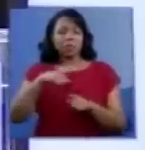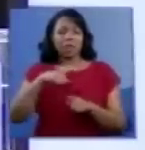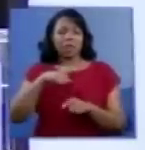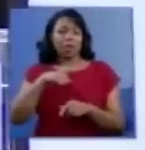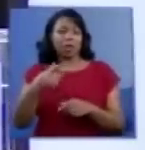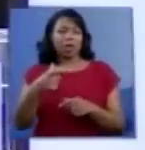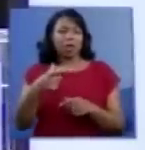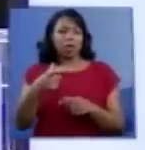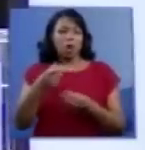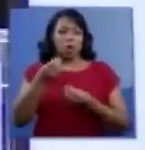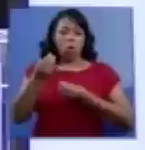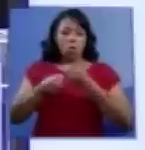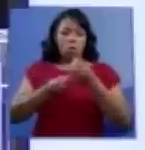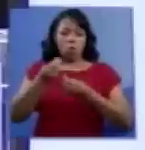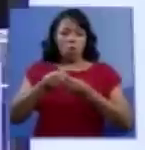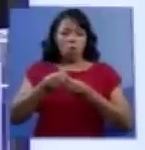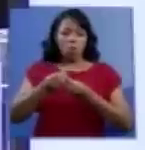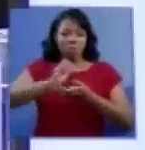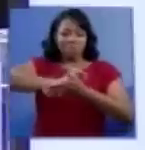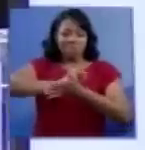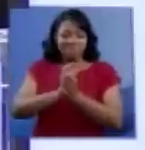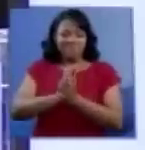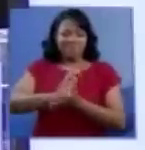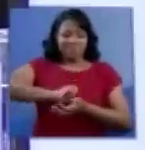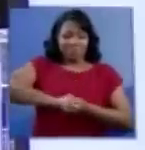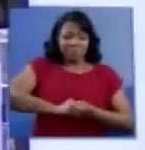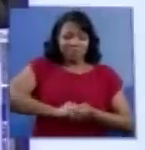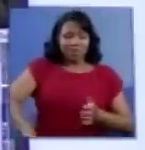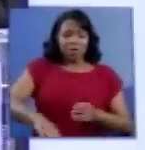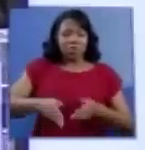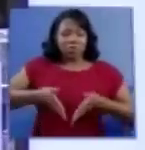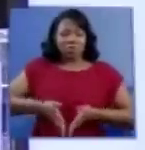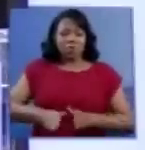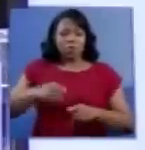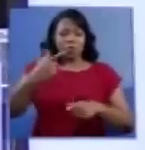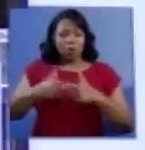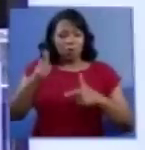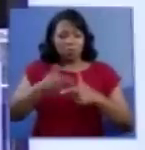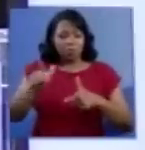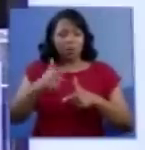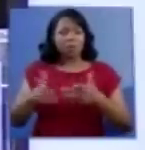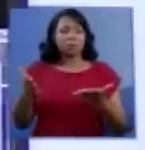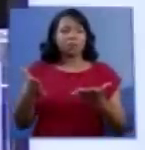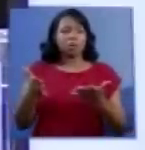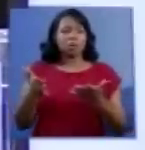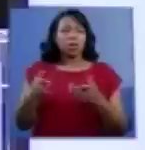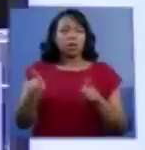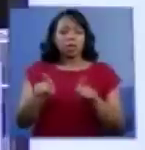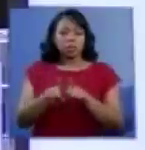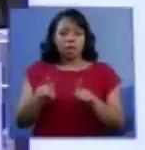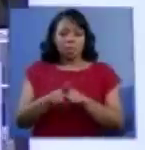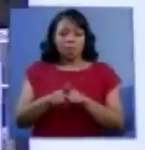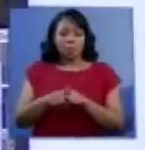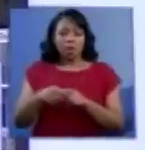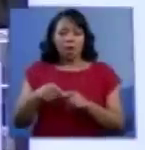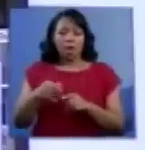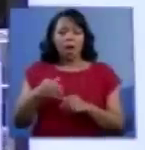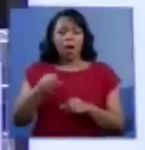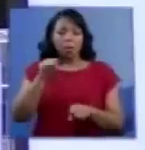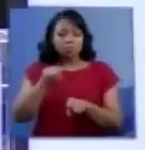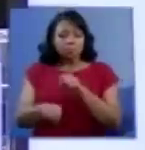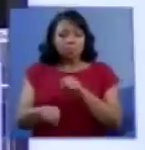instalação de câmara de extermínio de recém-nascidos defeituosos para eutanásia de deficientes